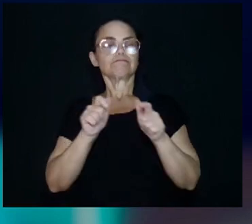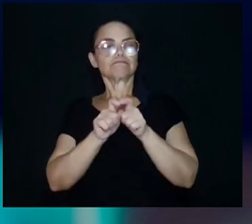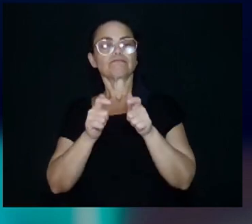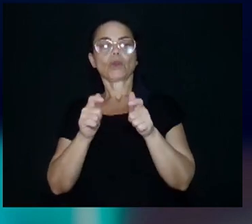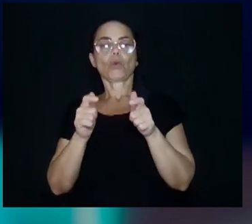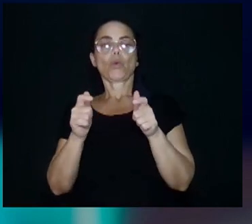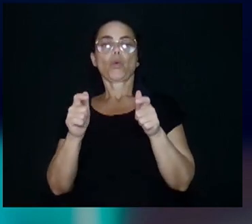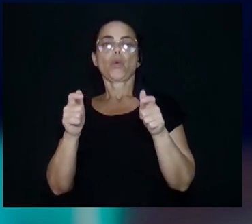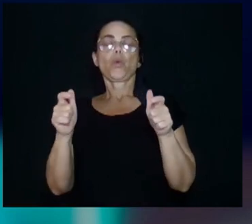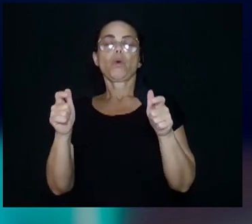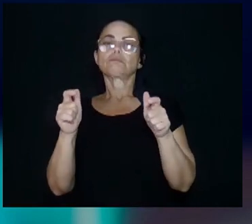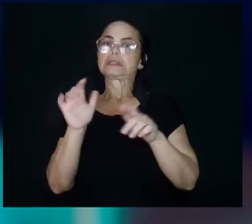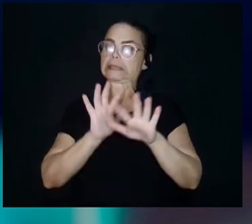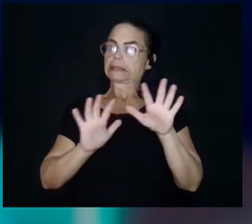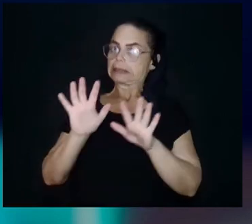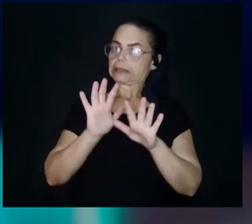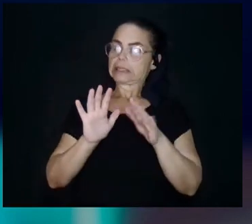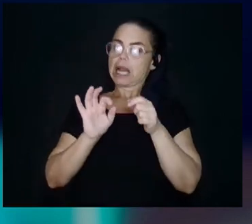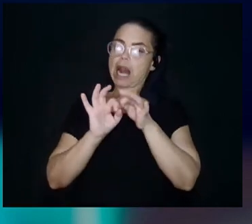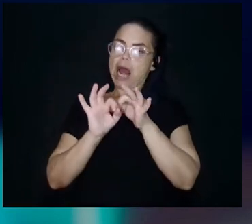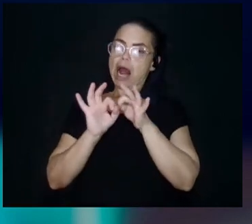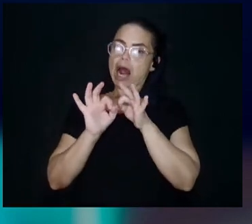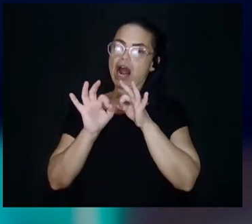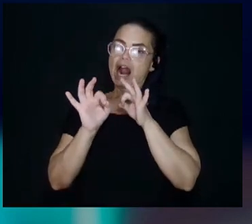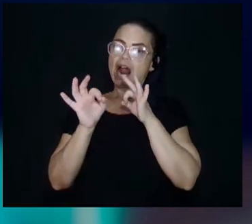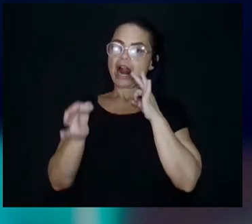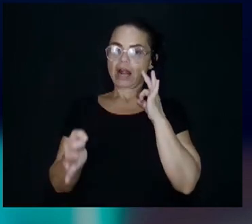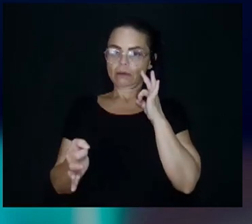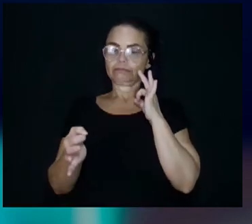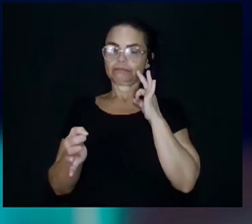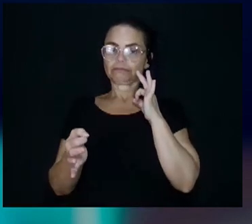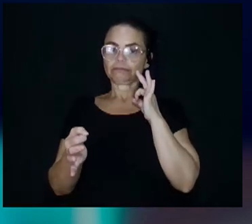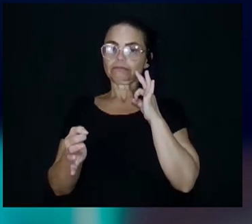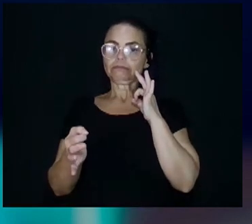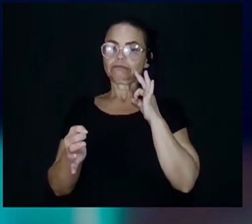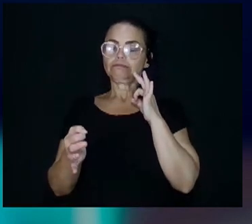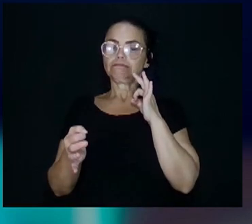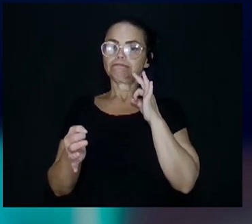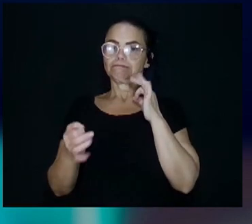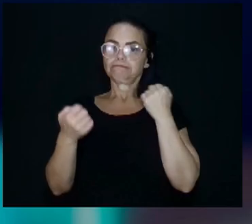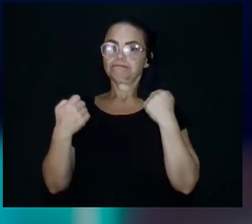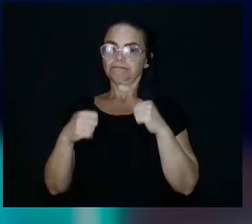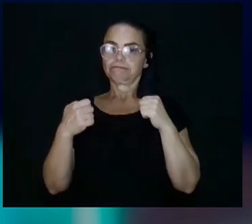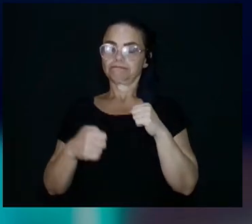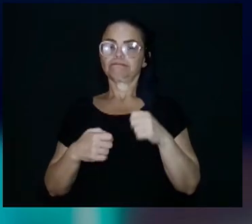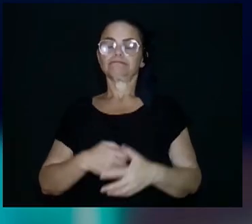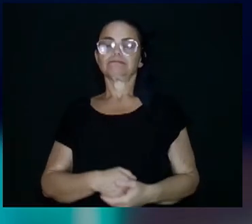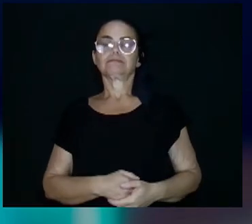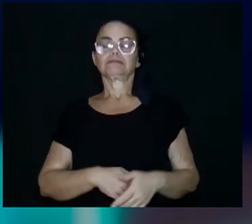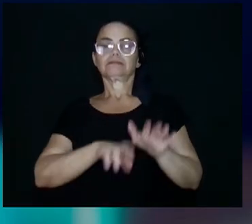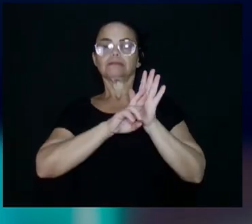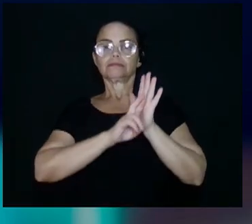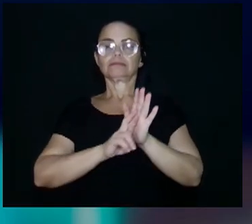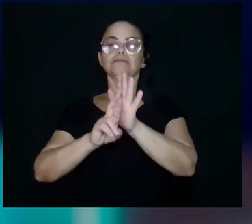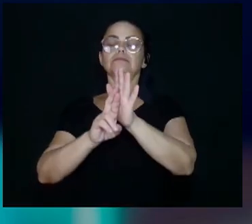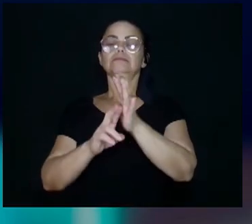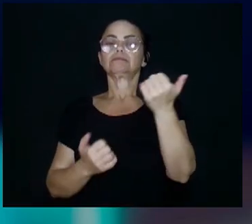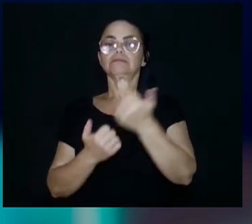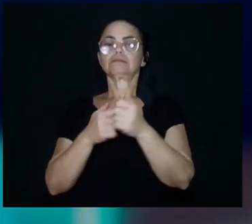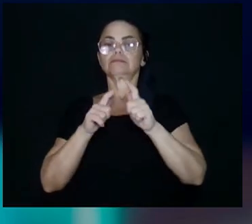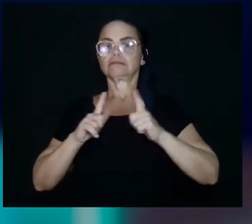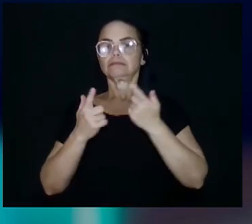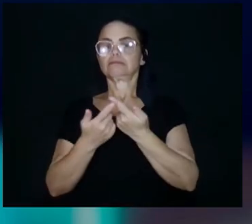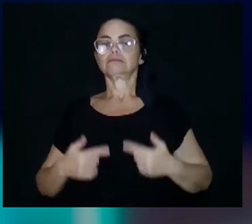muito distantes de quem pretende representar. São os grupos de apoio que a gente tem contato